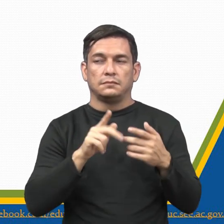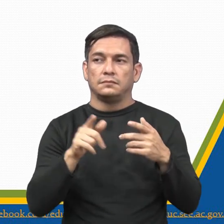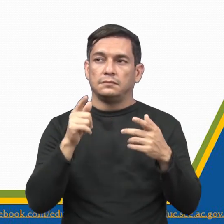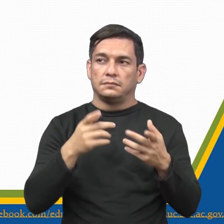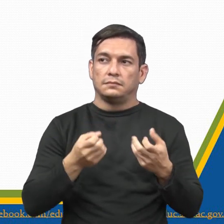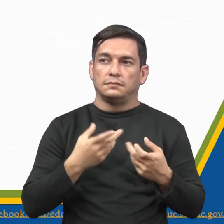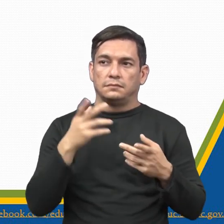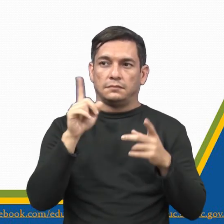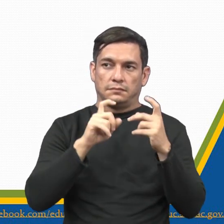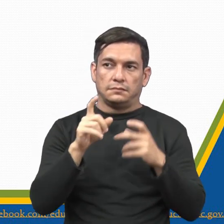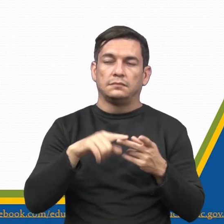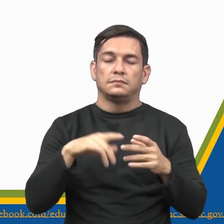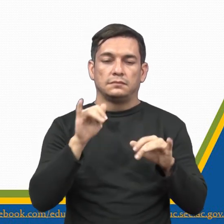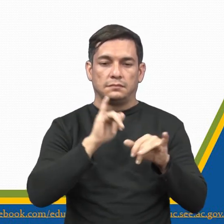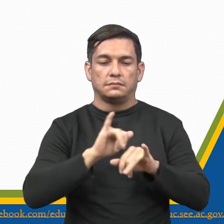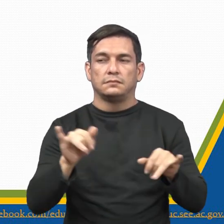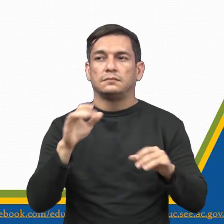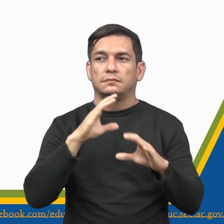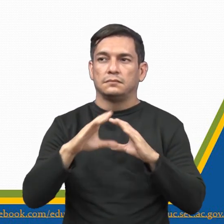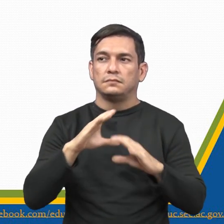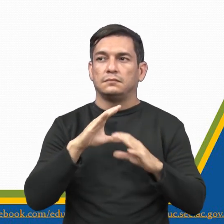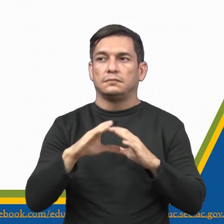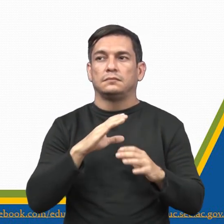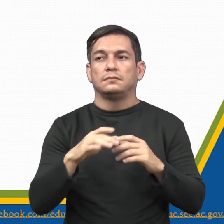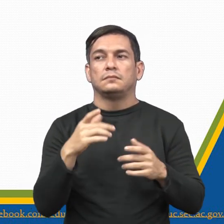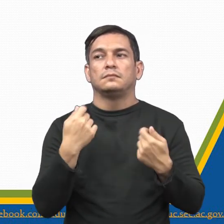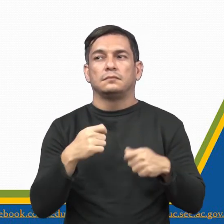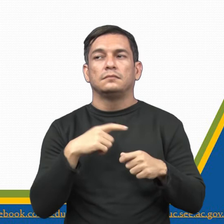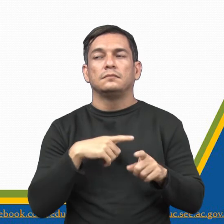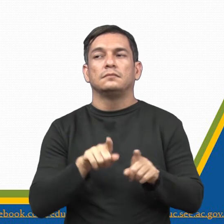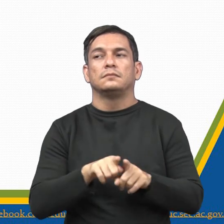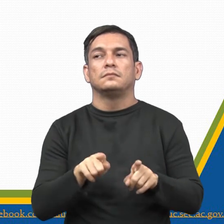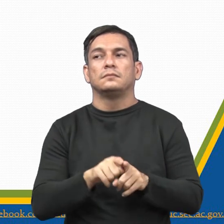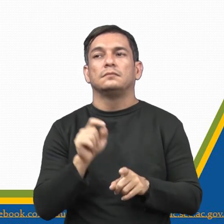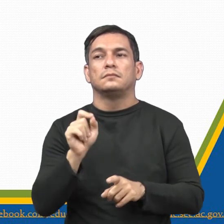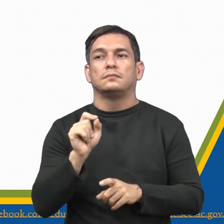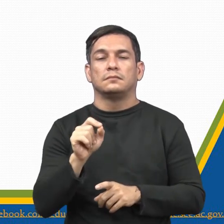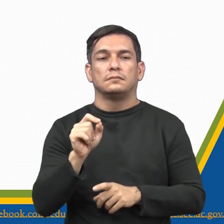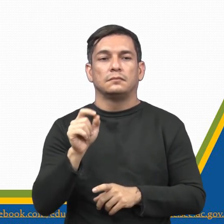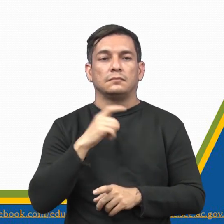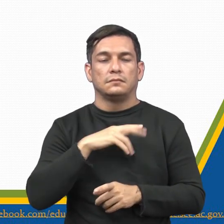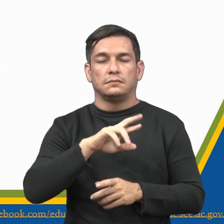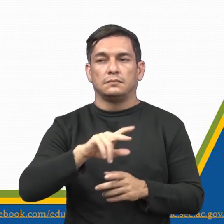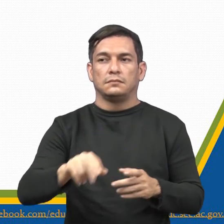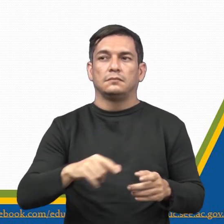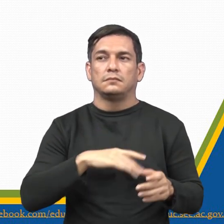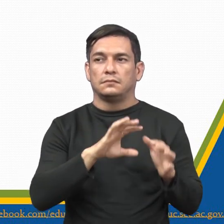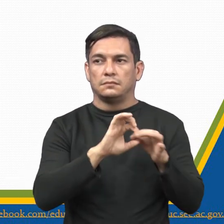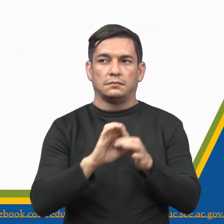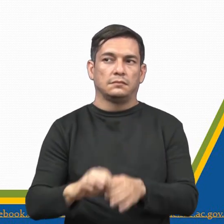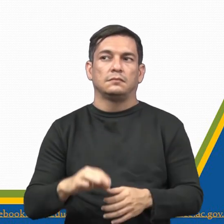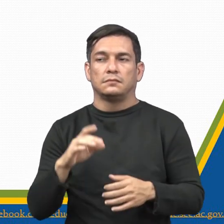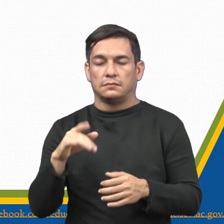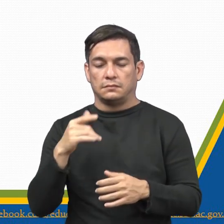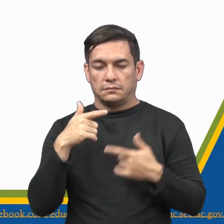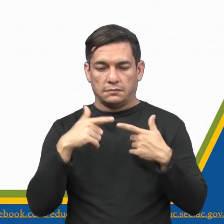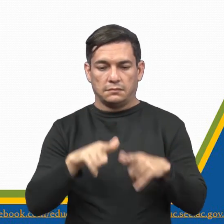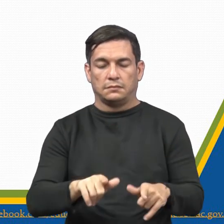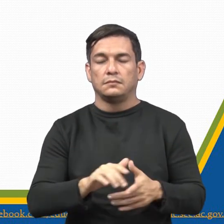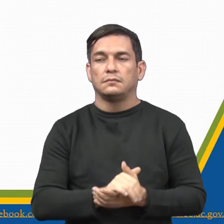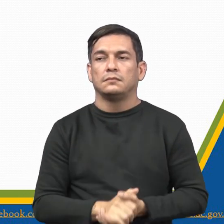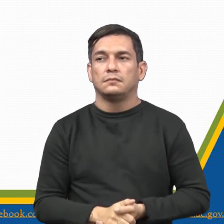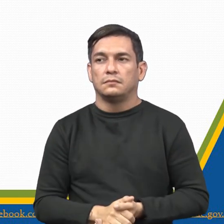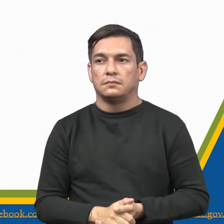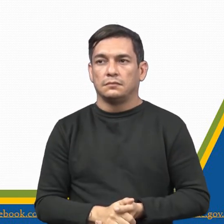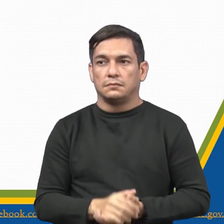de expressão, informação e comunicação requer também o domínio dos diferentes contextos de aplicação da